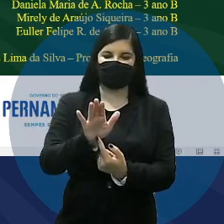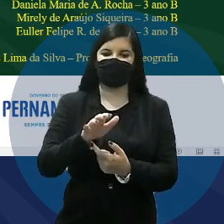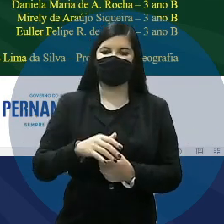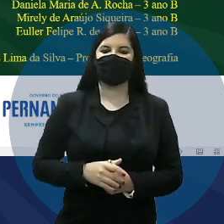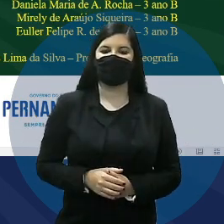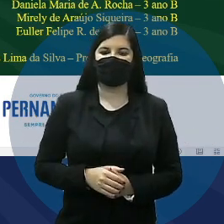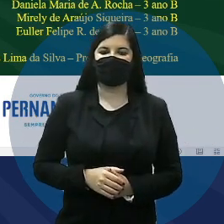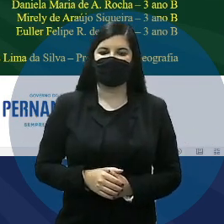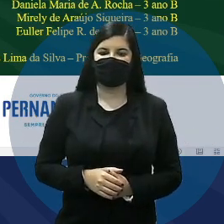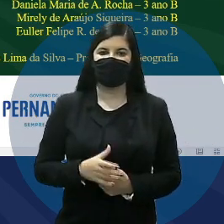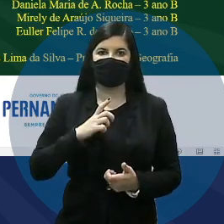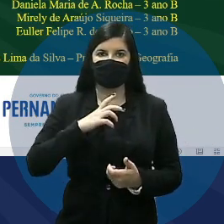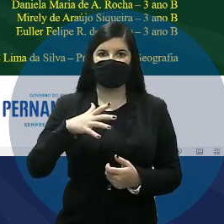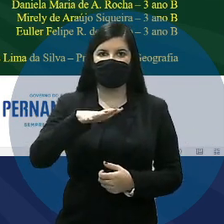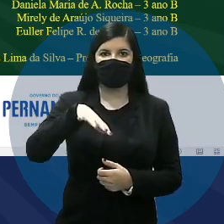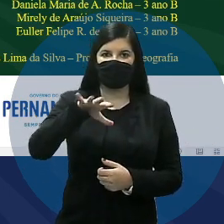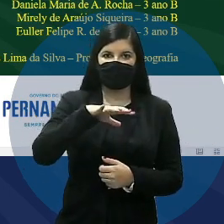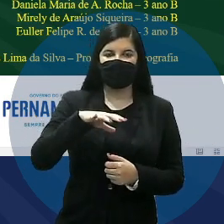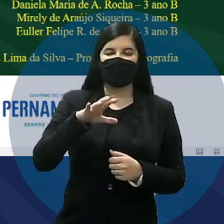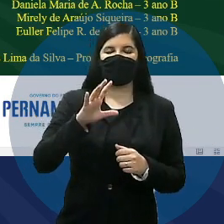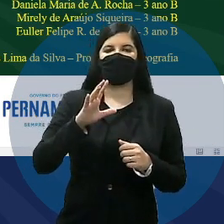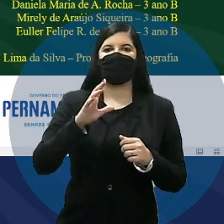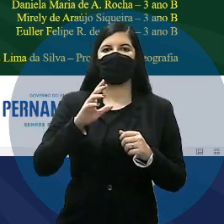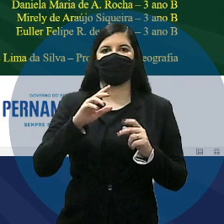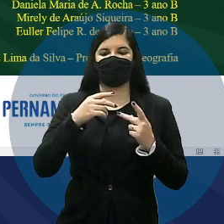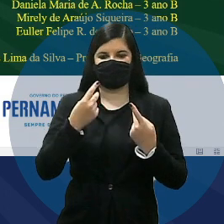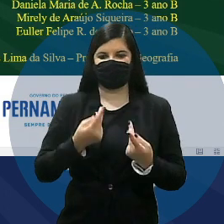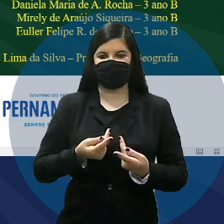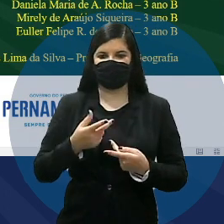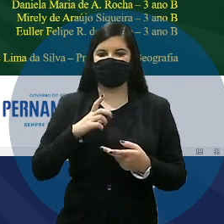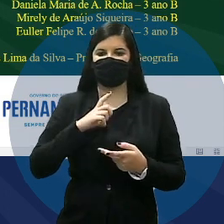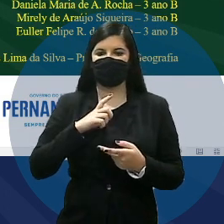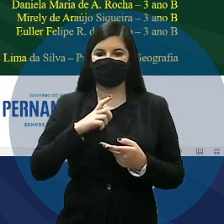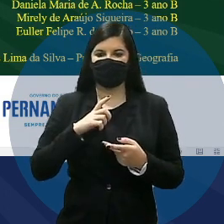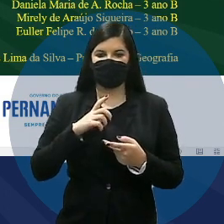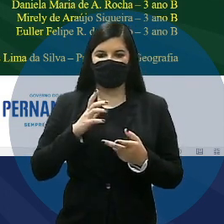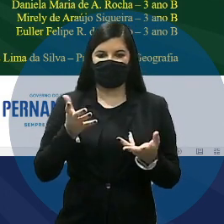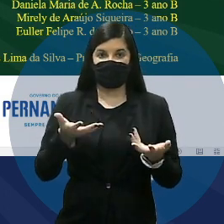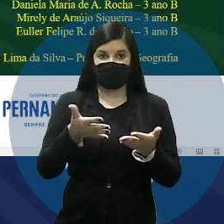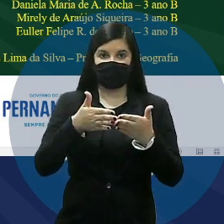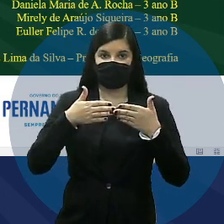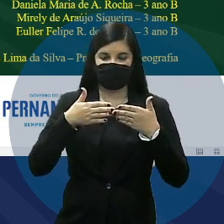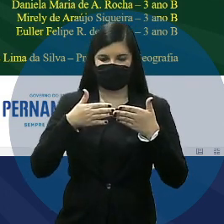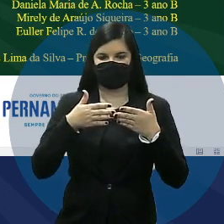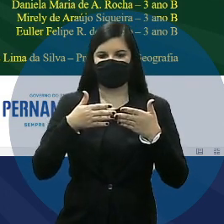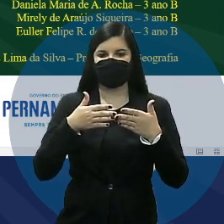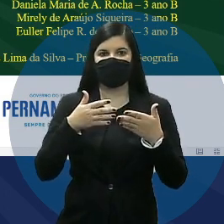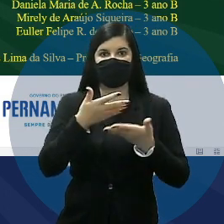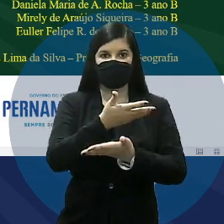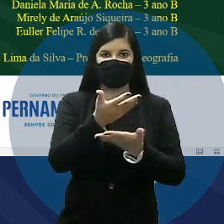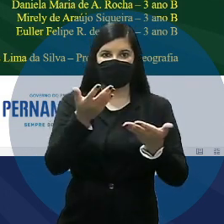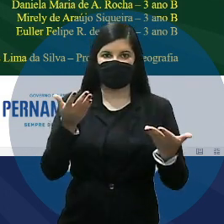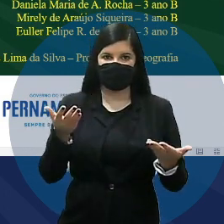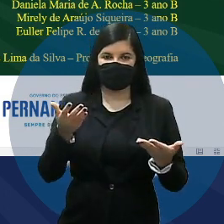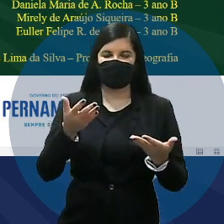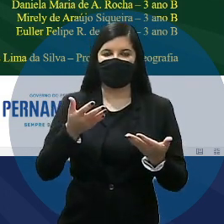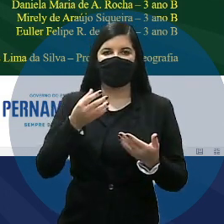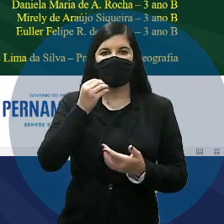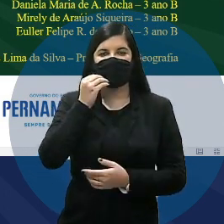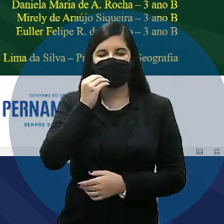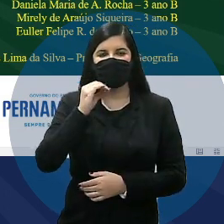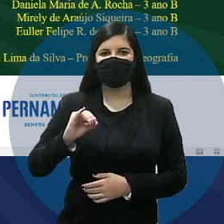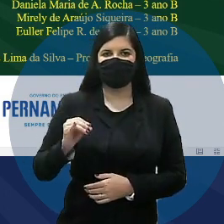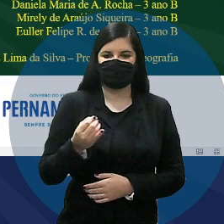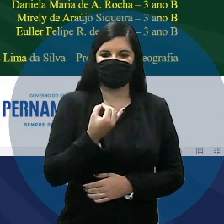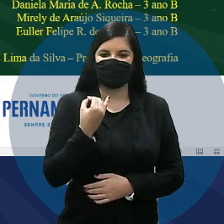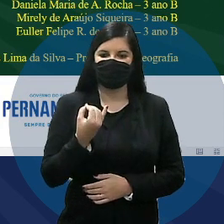Regis, que é da área de humanos, de geografia da nossa escola, eu quero pedir permissão a vocês para falar um pouquinho rapidamente